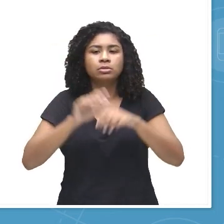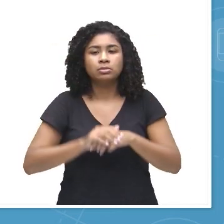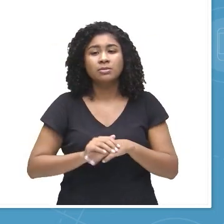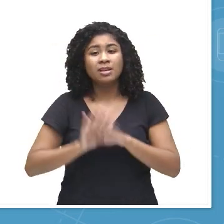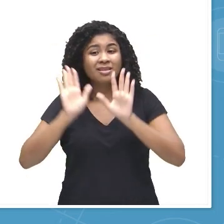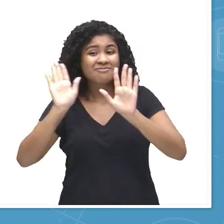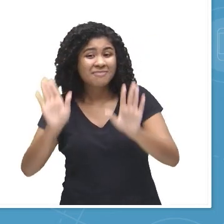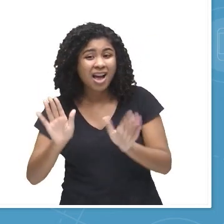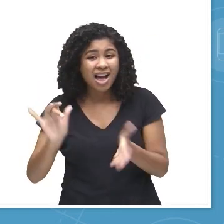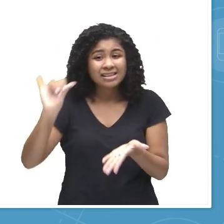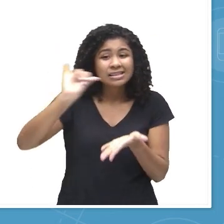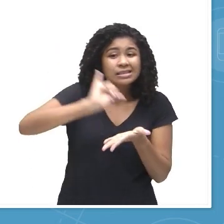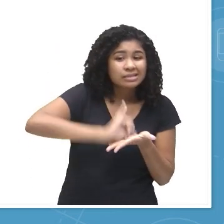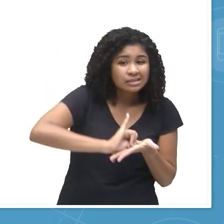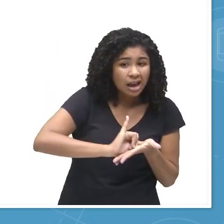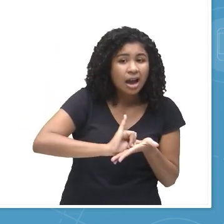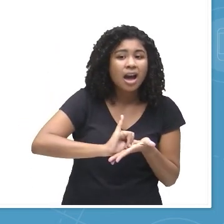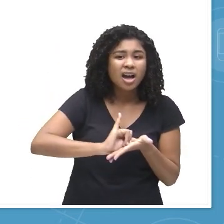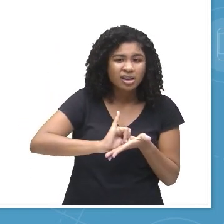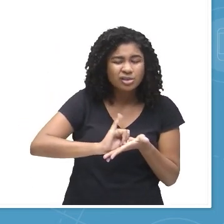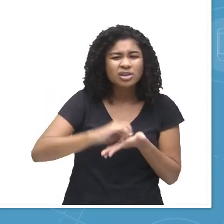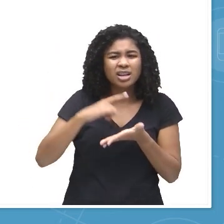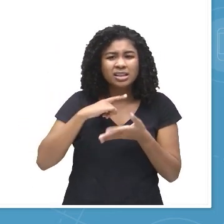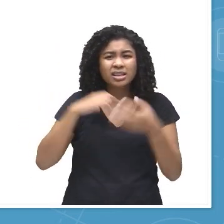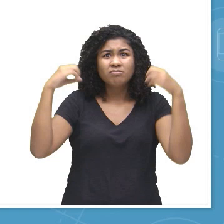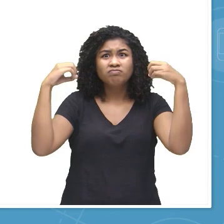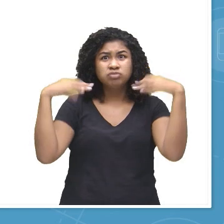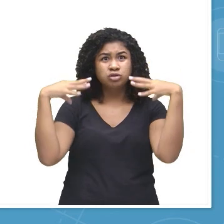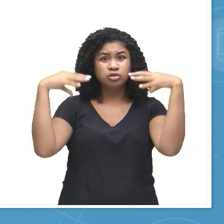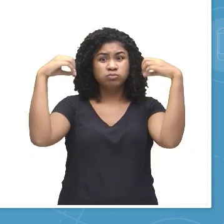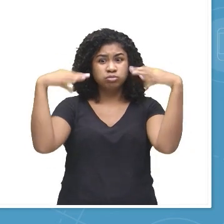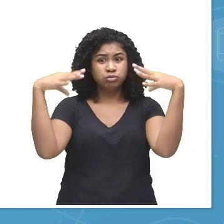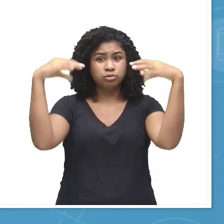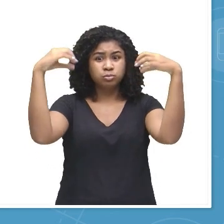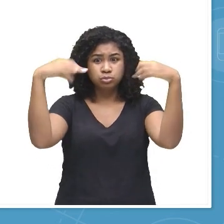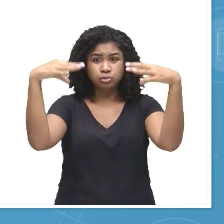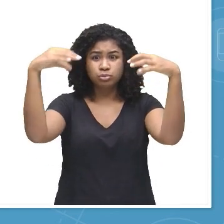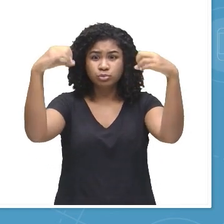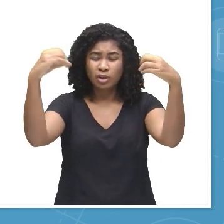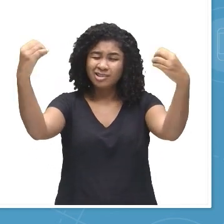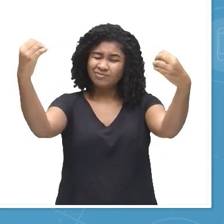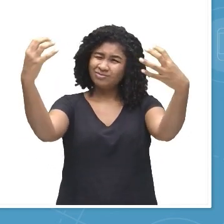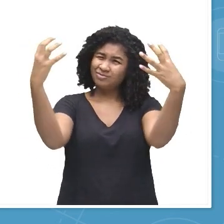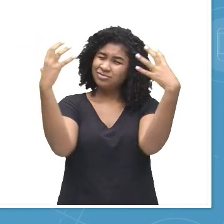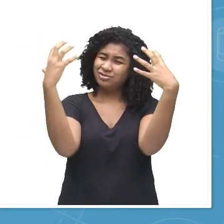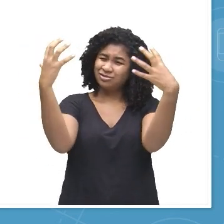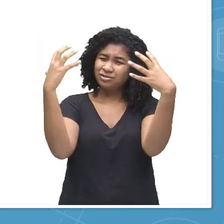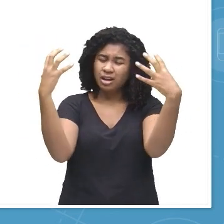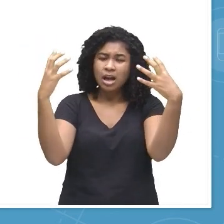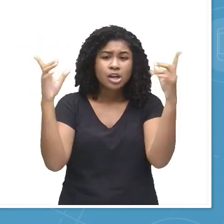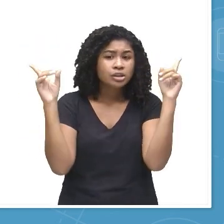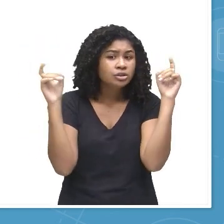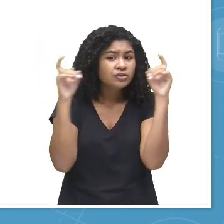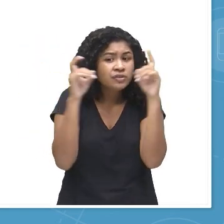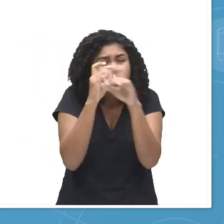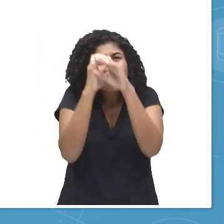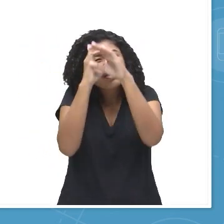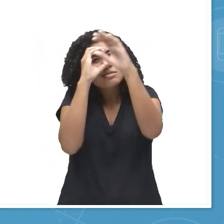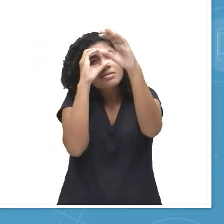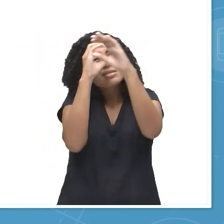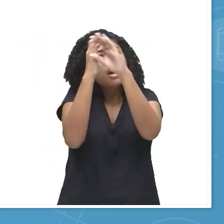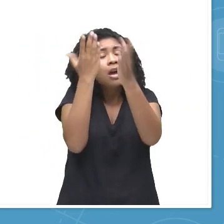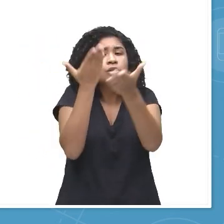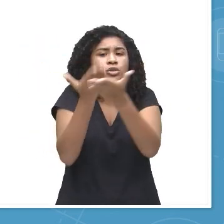Na cidade, como essa grande poluição luminosa, o que vai acontecer? Eles vão ter dificuldade de fazer